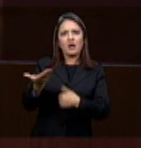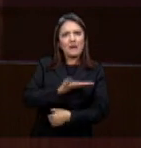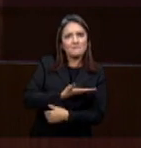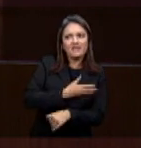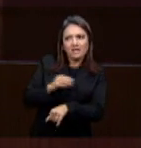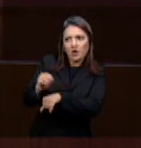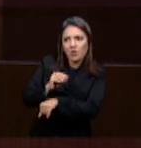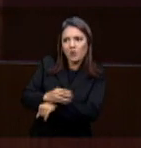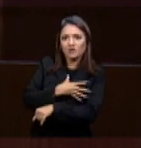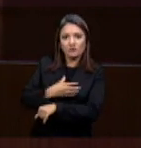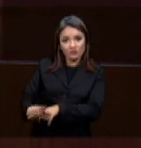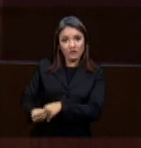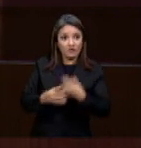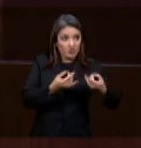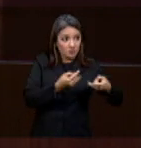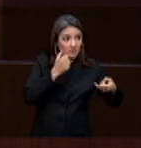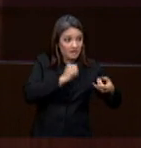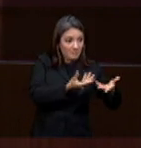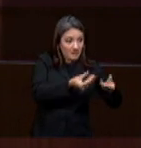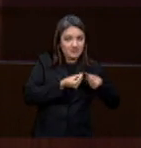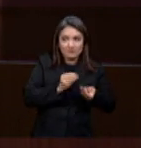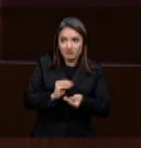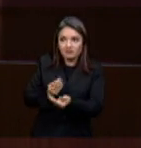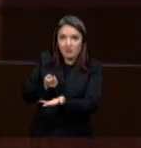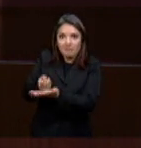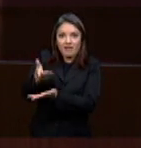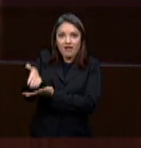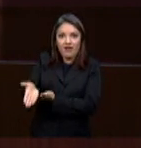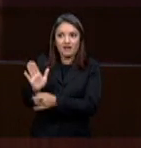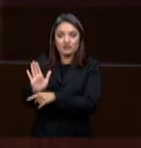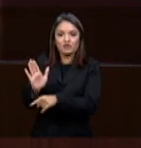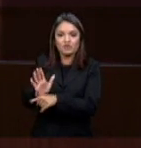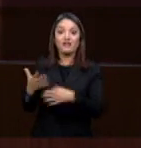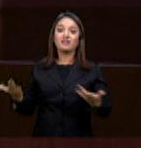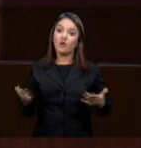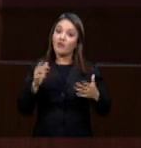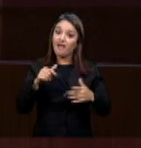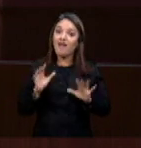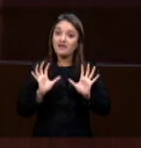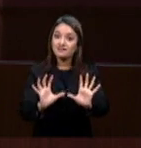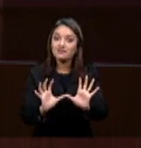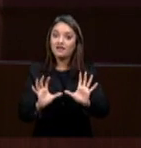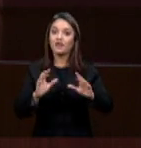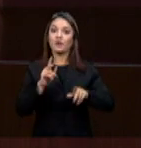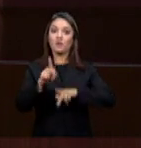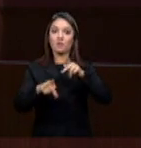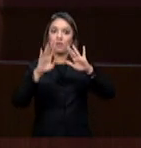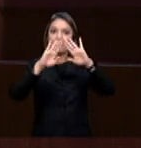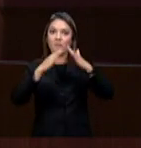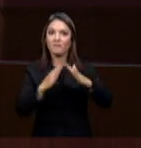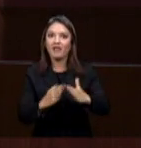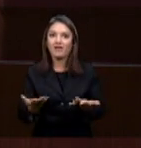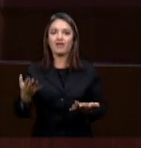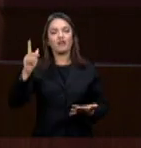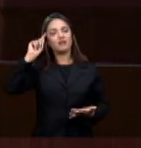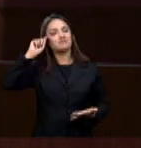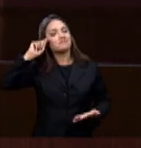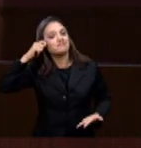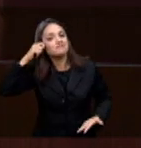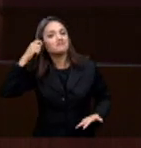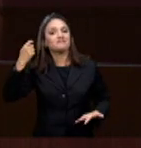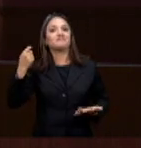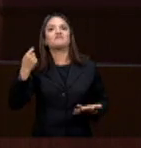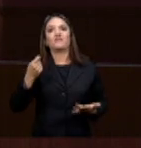que essas pessoas que o povo Preto o novo favelado que povo suburbano se vira desde sempre